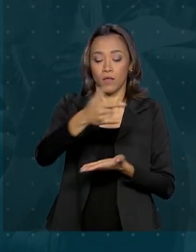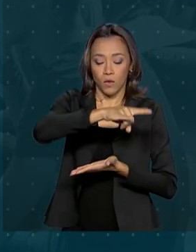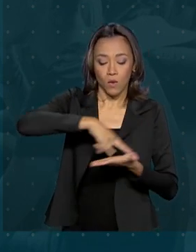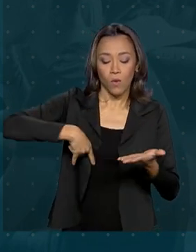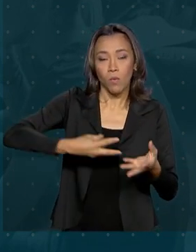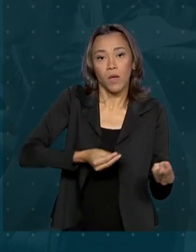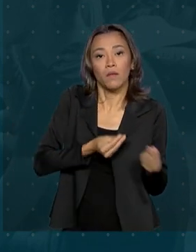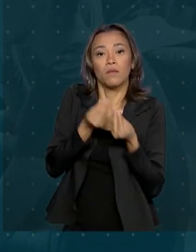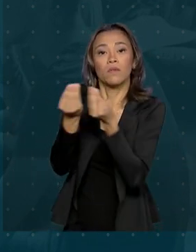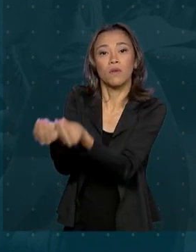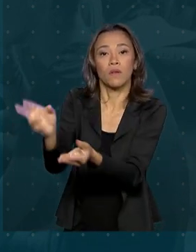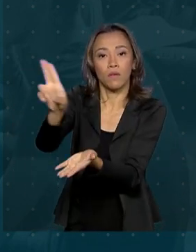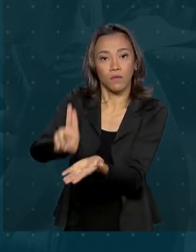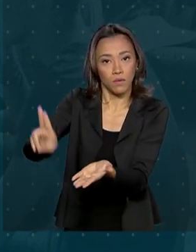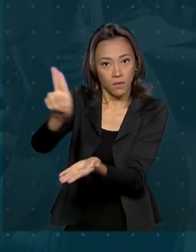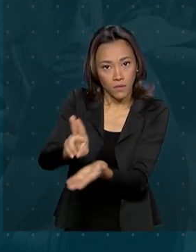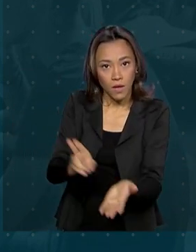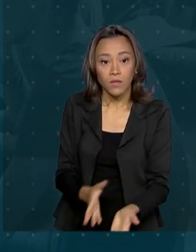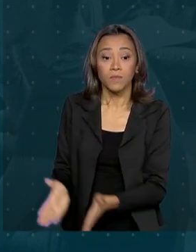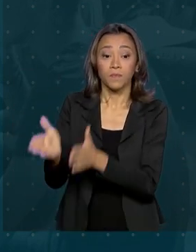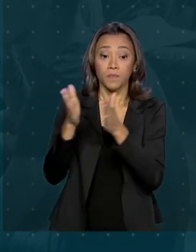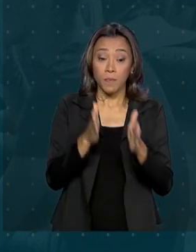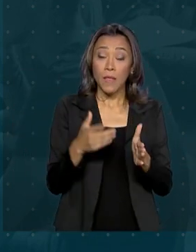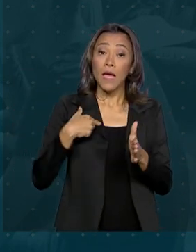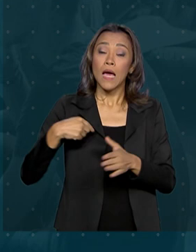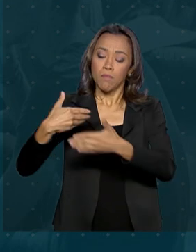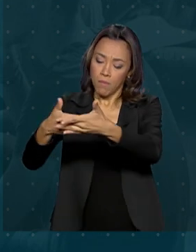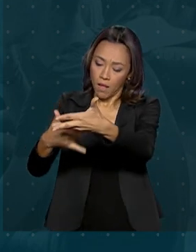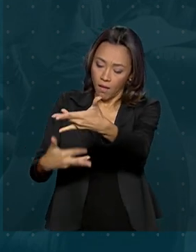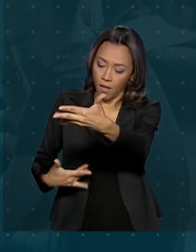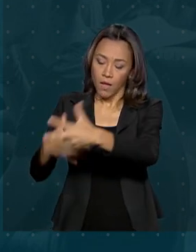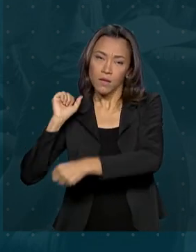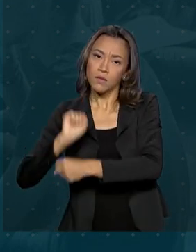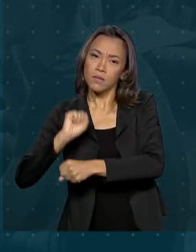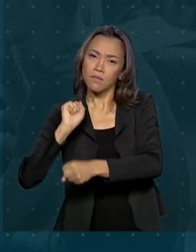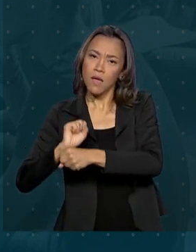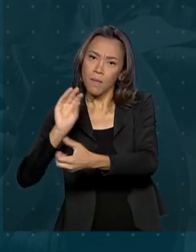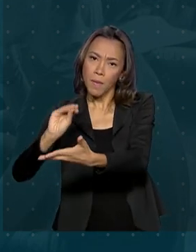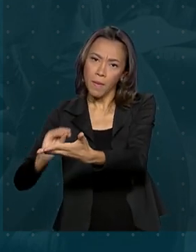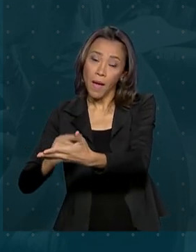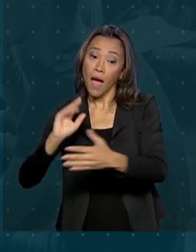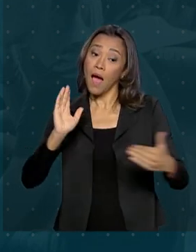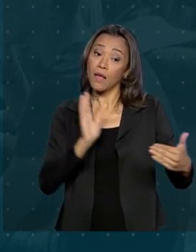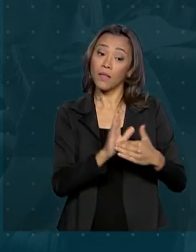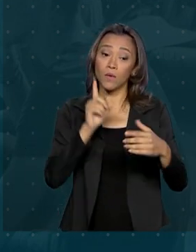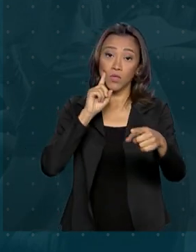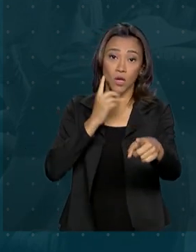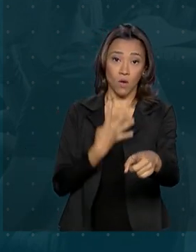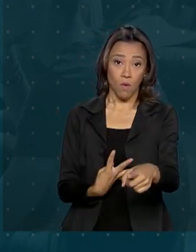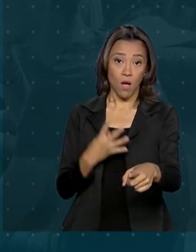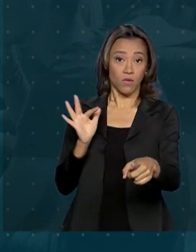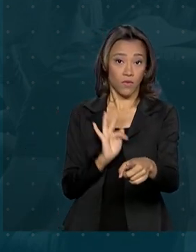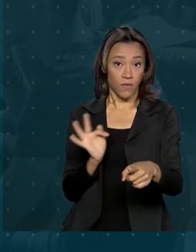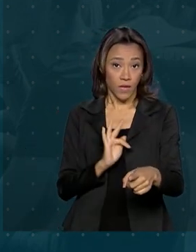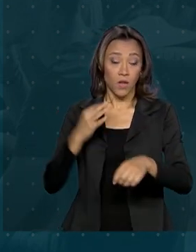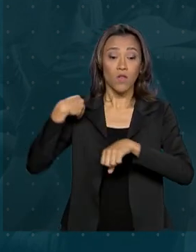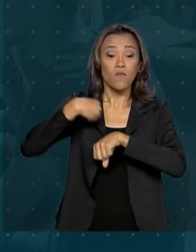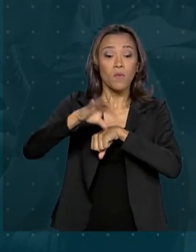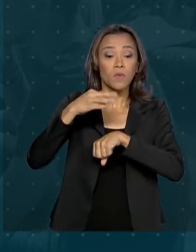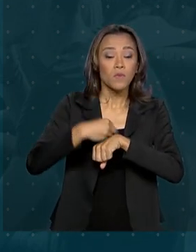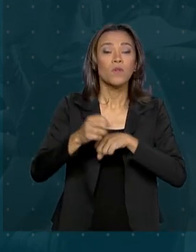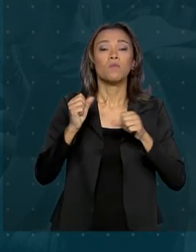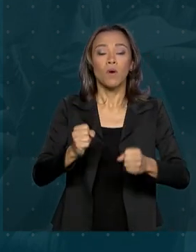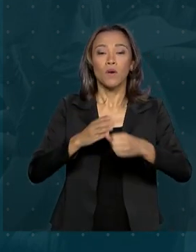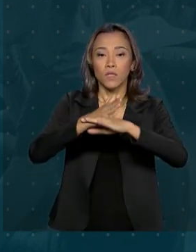participantes. Para entrar na lista de espera, o prazo vai até 4 de fevereiro. As informações estão no